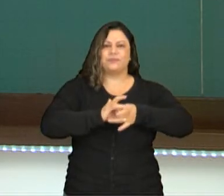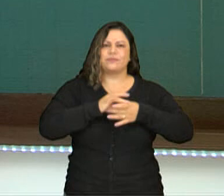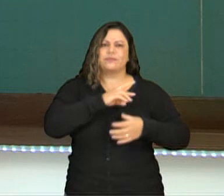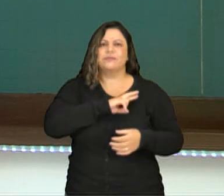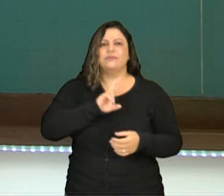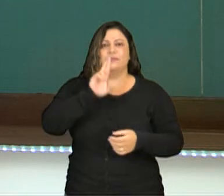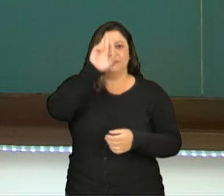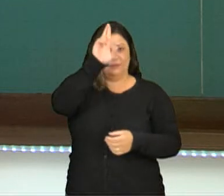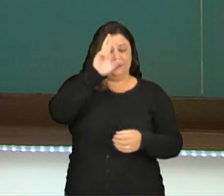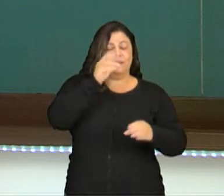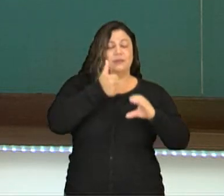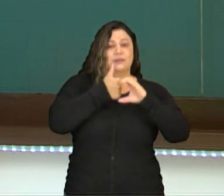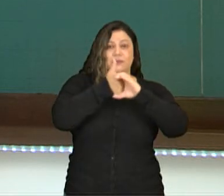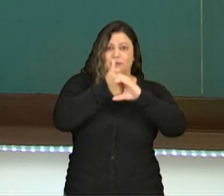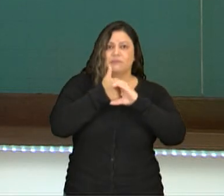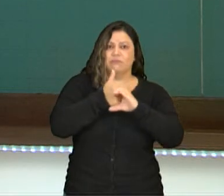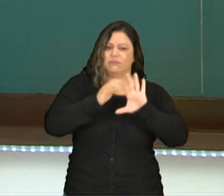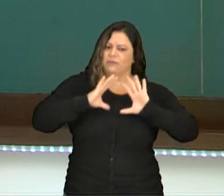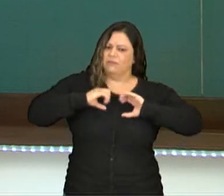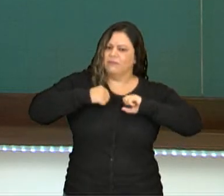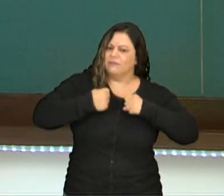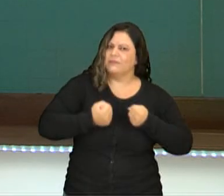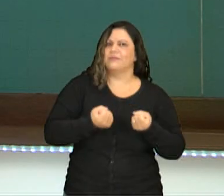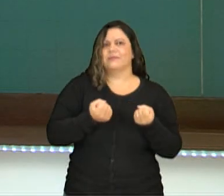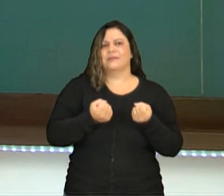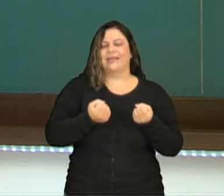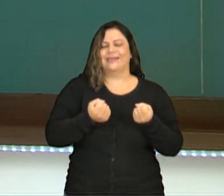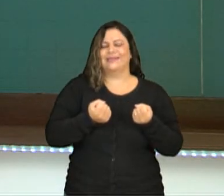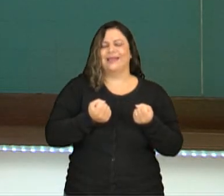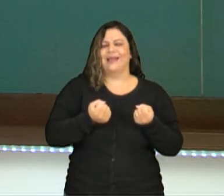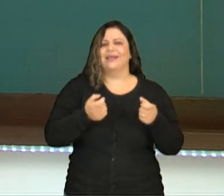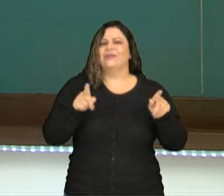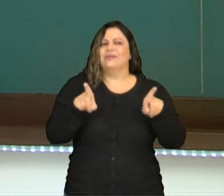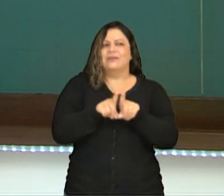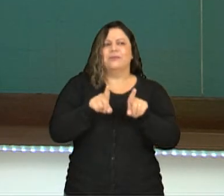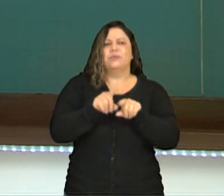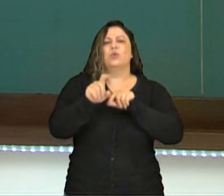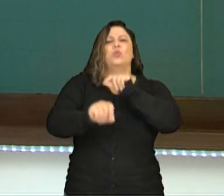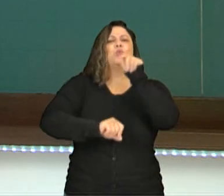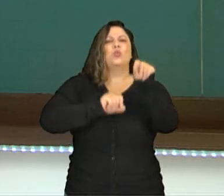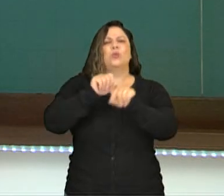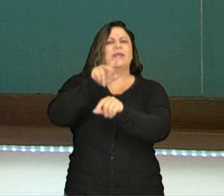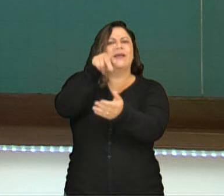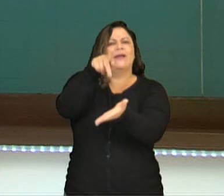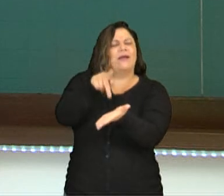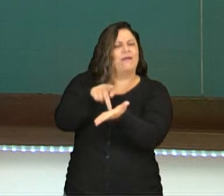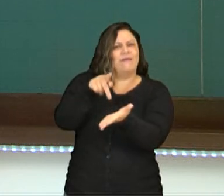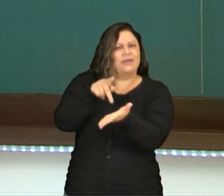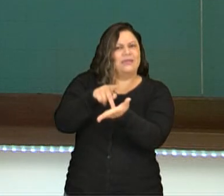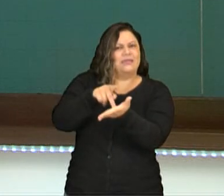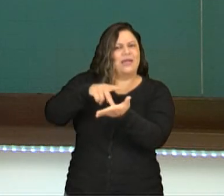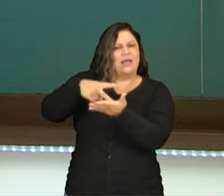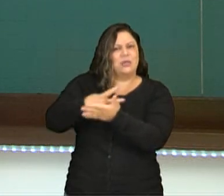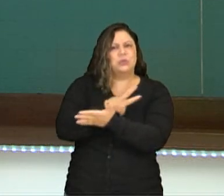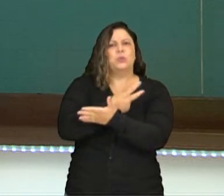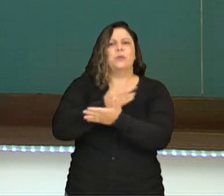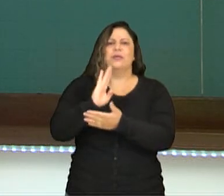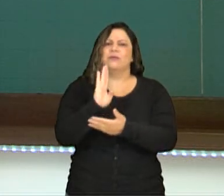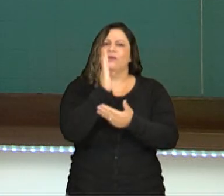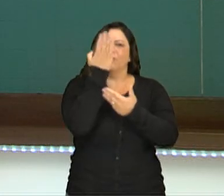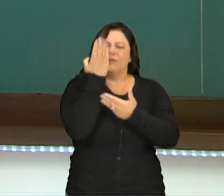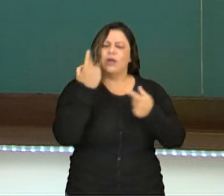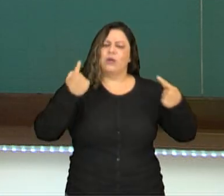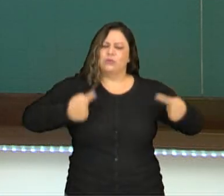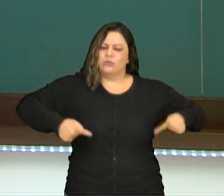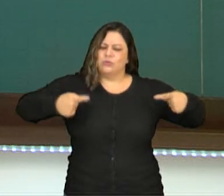religiosidade cristã, vão estar dedicados a responder, por exemplo, o que é uma verdade cristã e o que não é. Por isso o combate